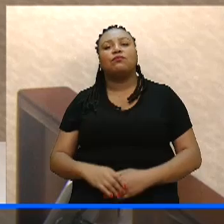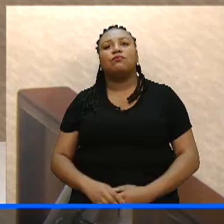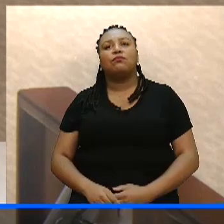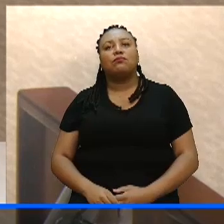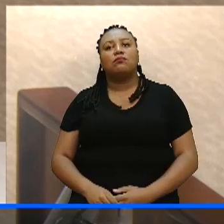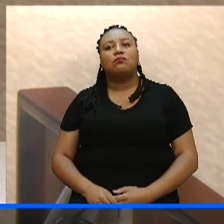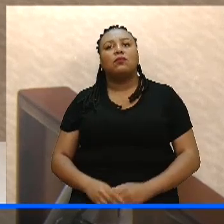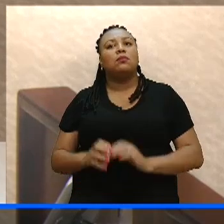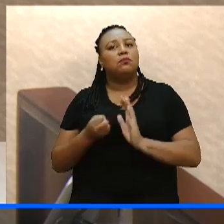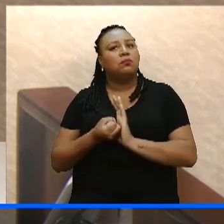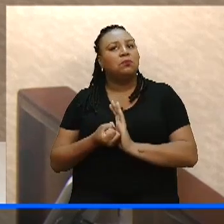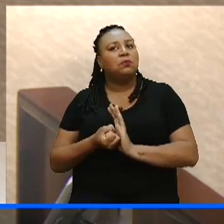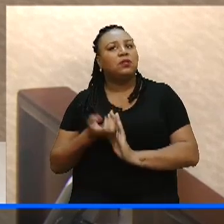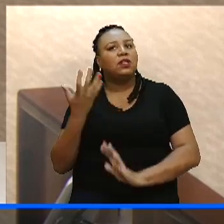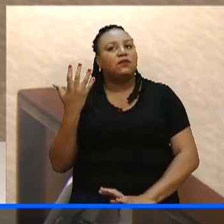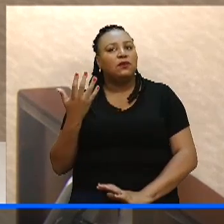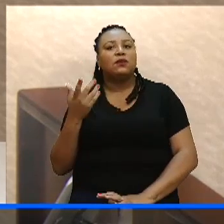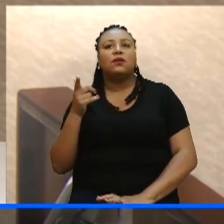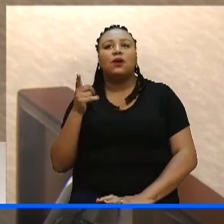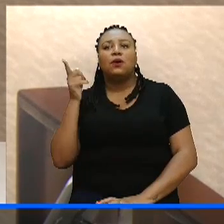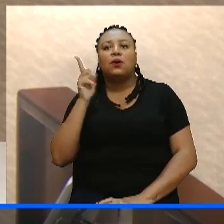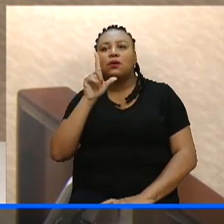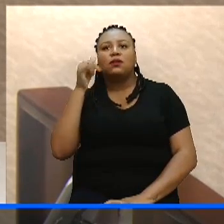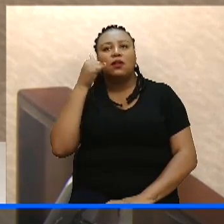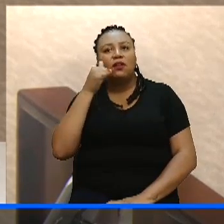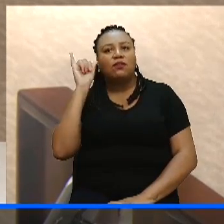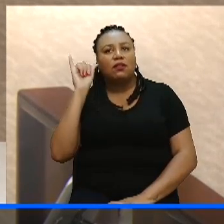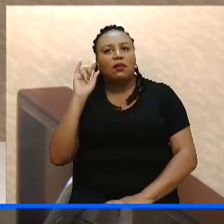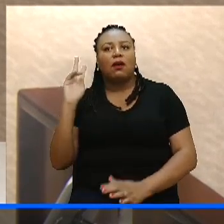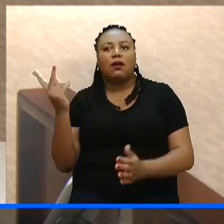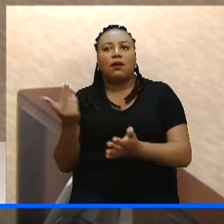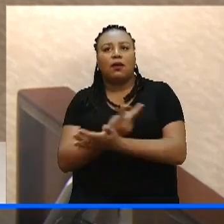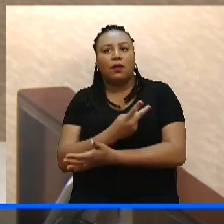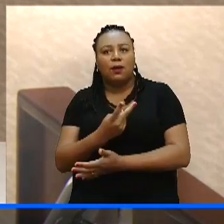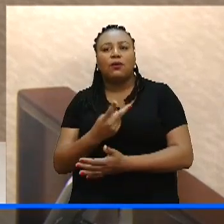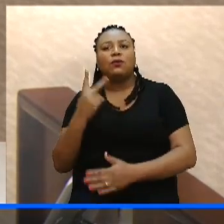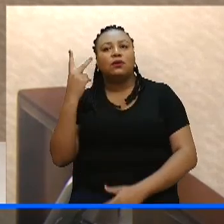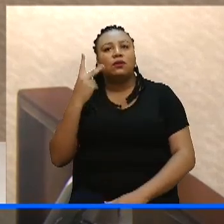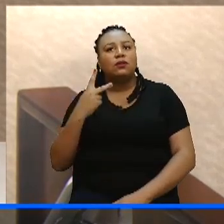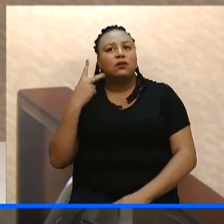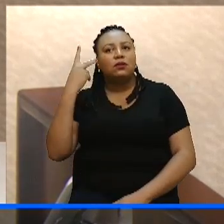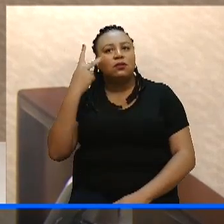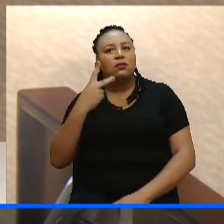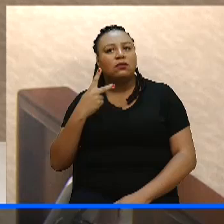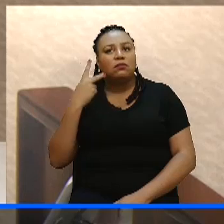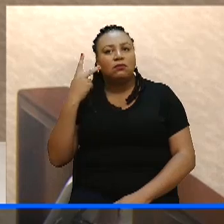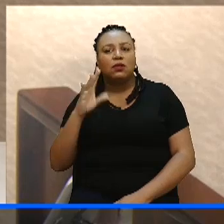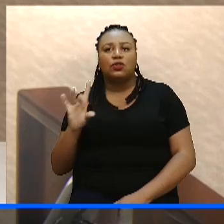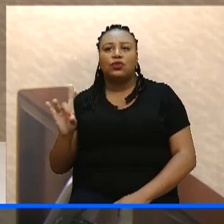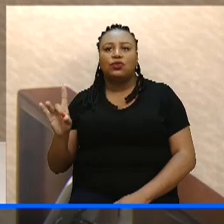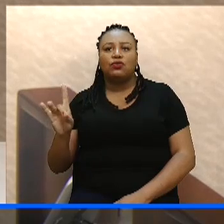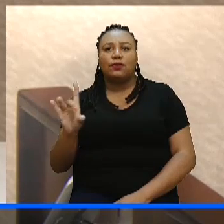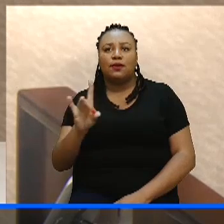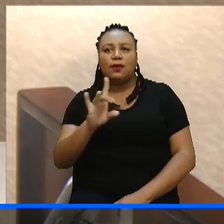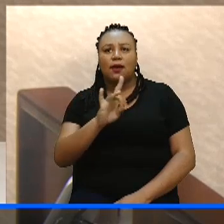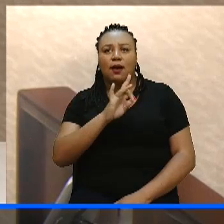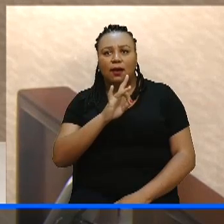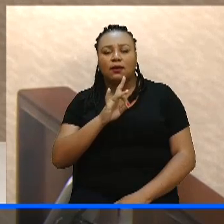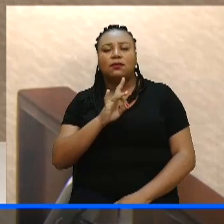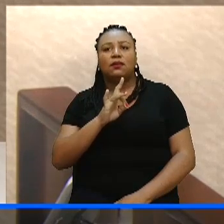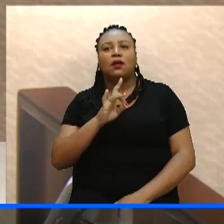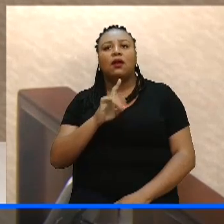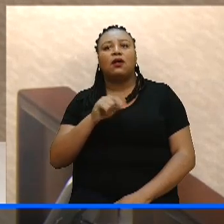muitas vezes conseguem evitar equívocos nas políticas de cada um daqueles